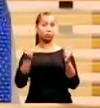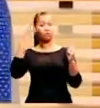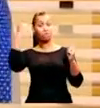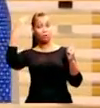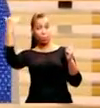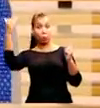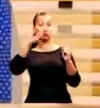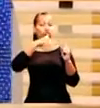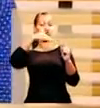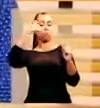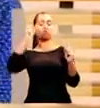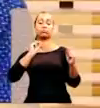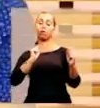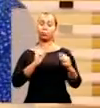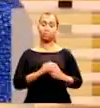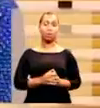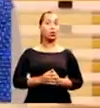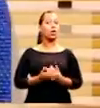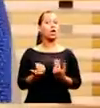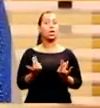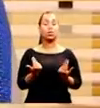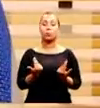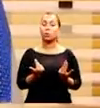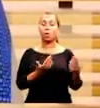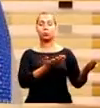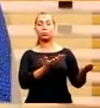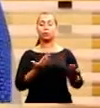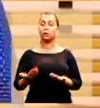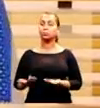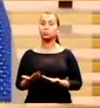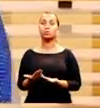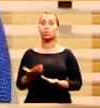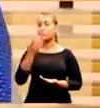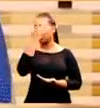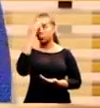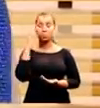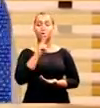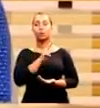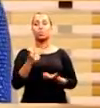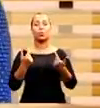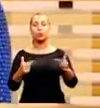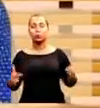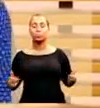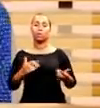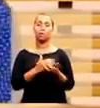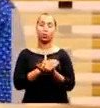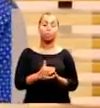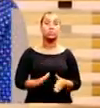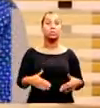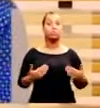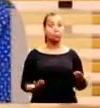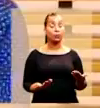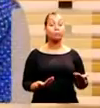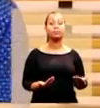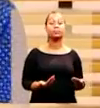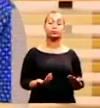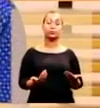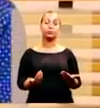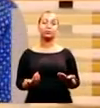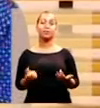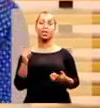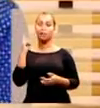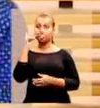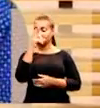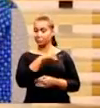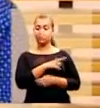de sucesso, de nome, é o mesmo custo de trazer um sem nome, um que já está começando. Entendi. Então, a gente tem,